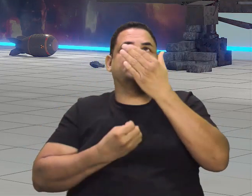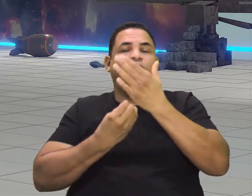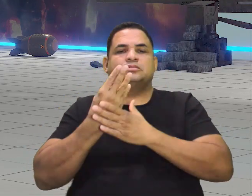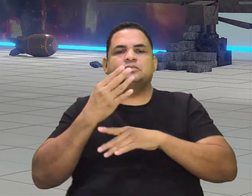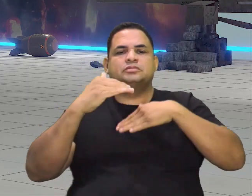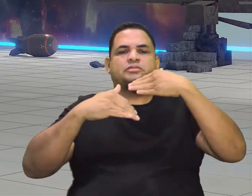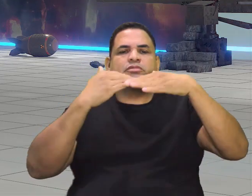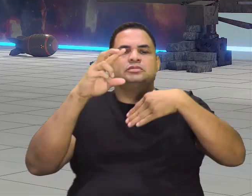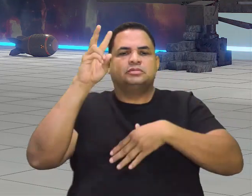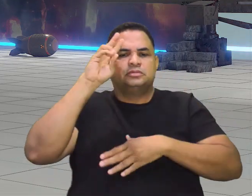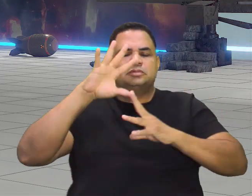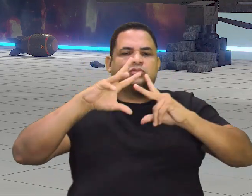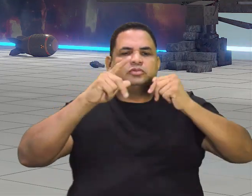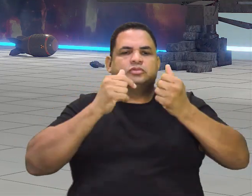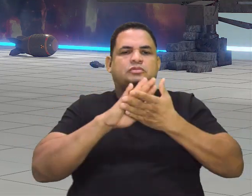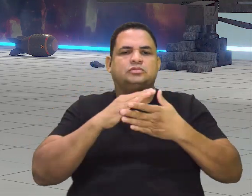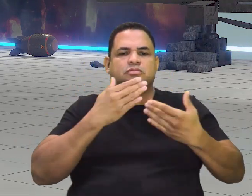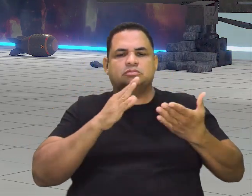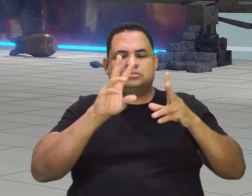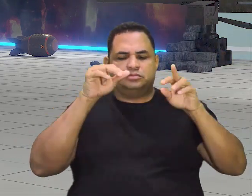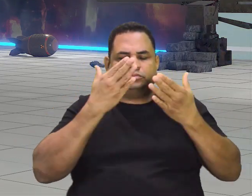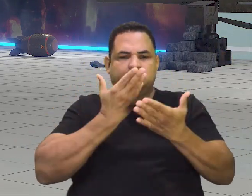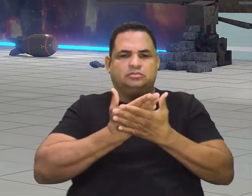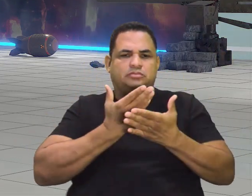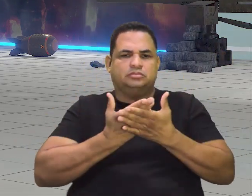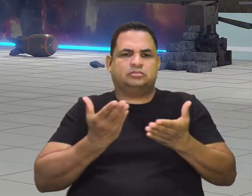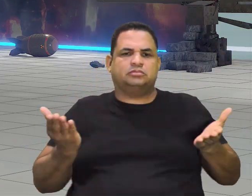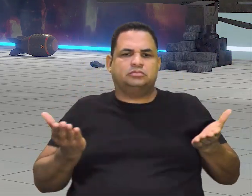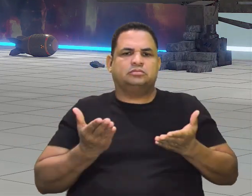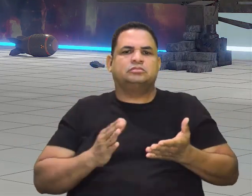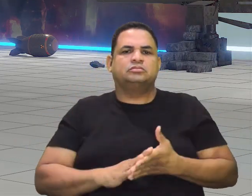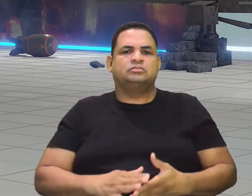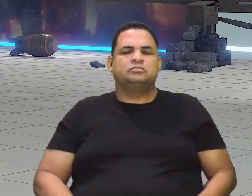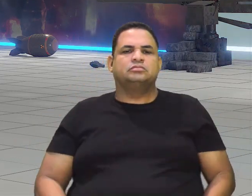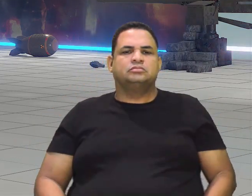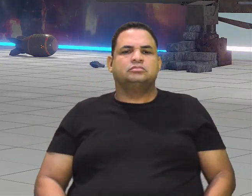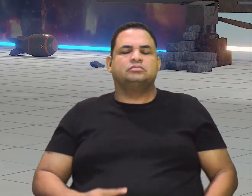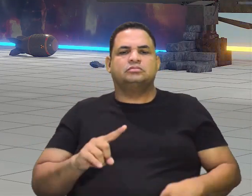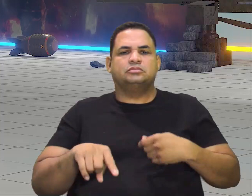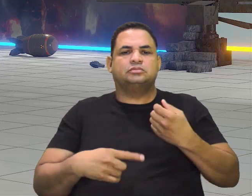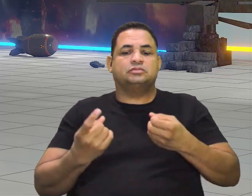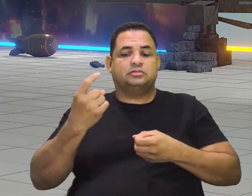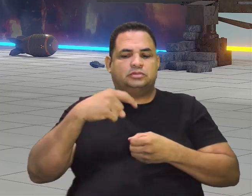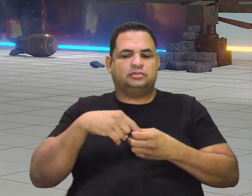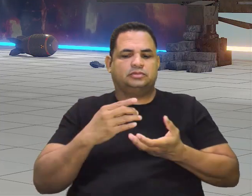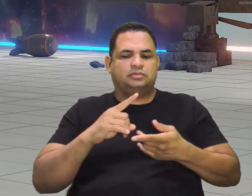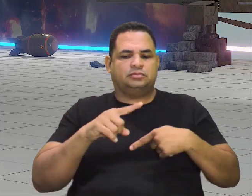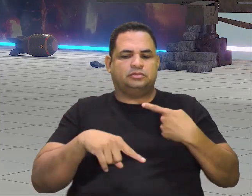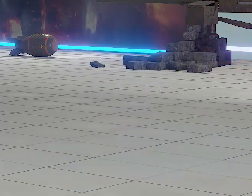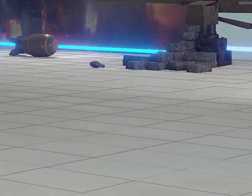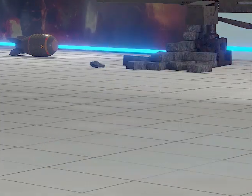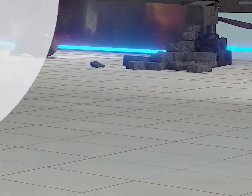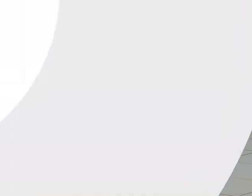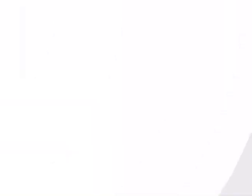e desenvolvimento da história. Tudo isso é o assunto que nós estudamos nessa aula. Vamos lá? Que eu já volto aí com vocês.